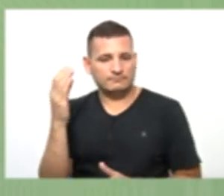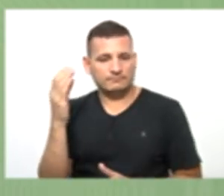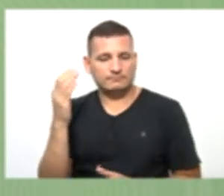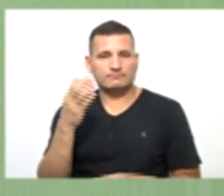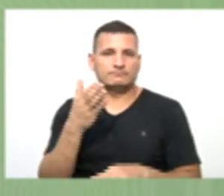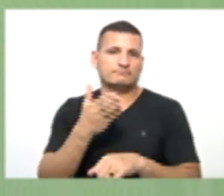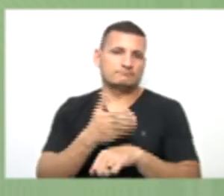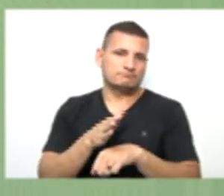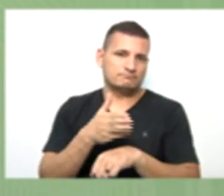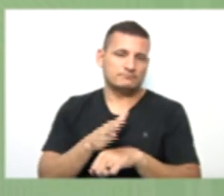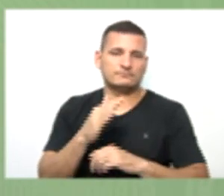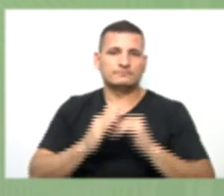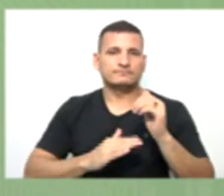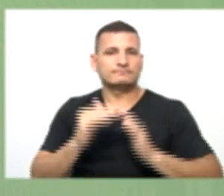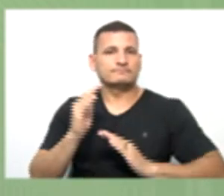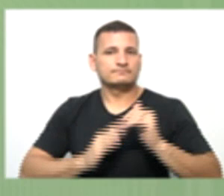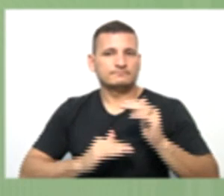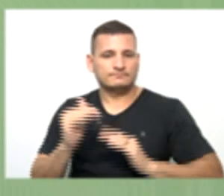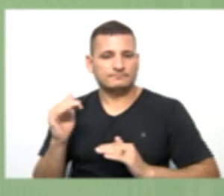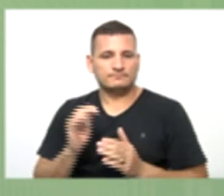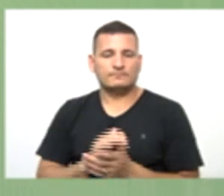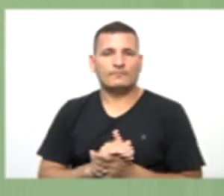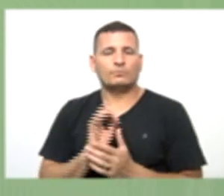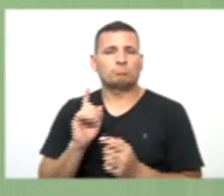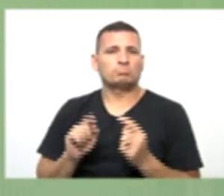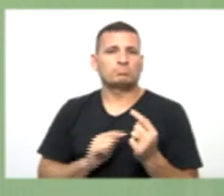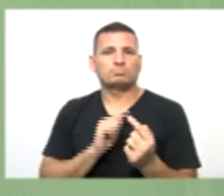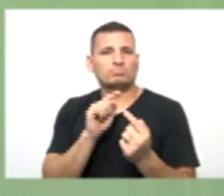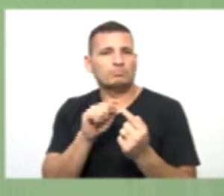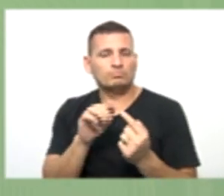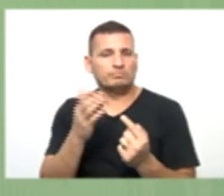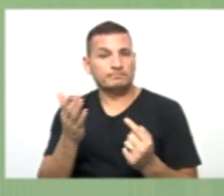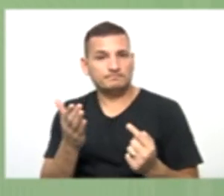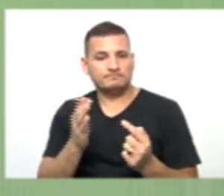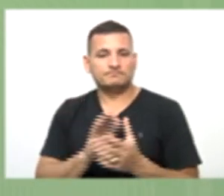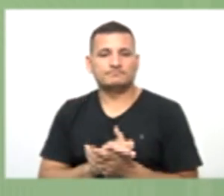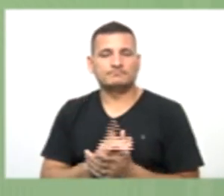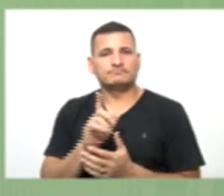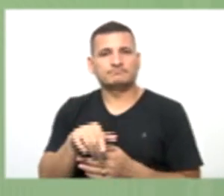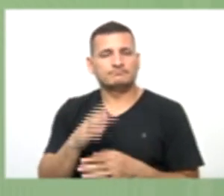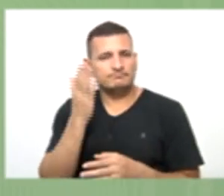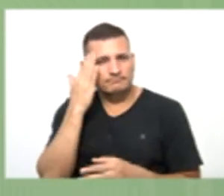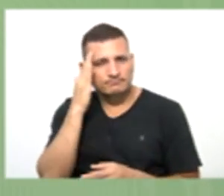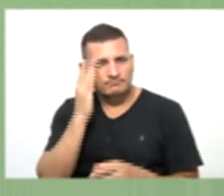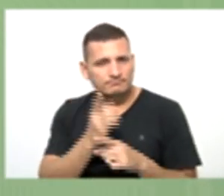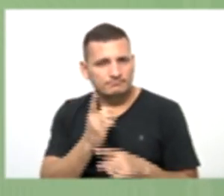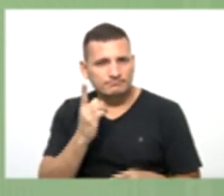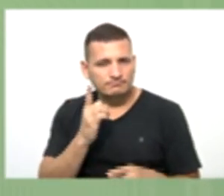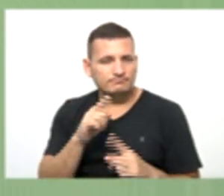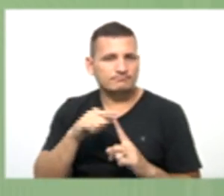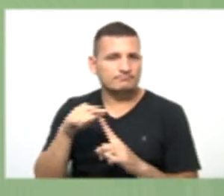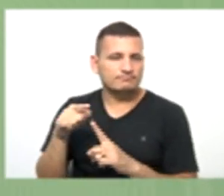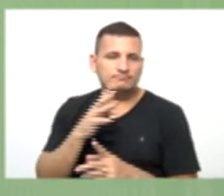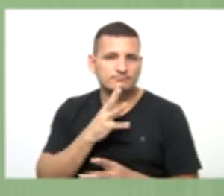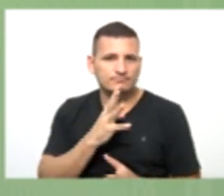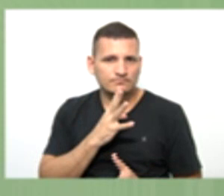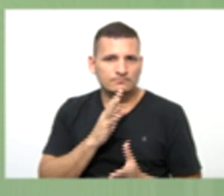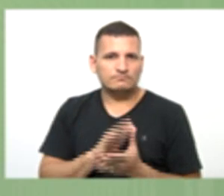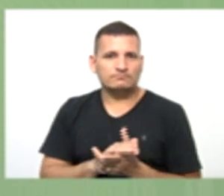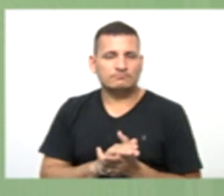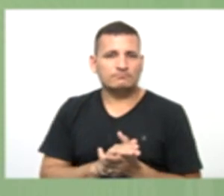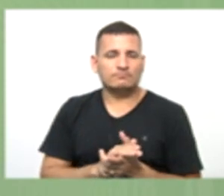prática profissional. Quais são os objetivos então? Identificar os tipos de conhecimento, distinguir